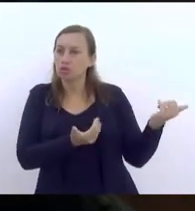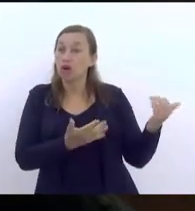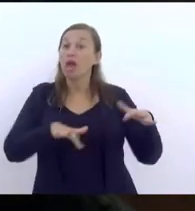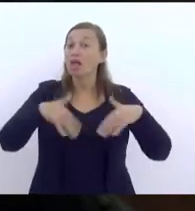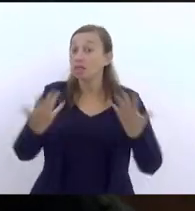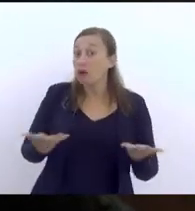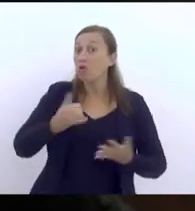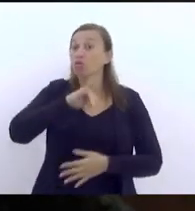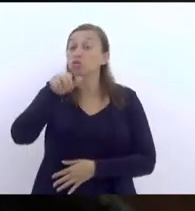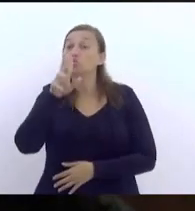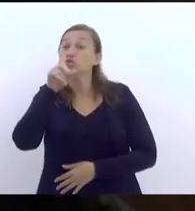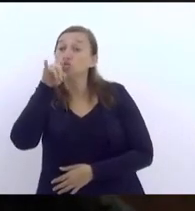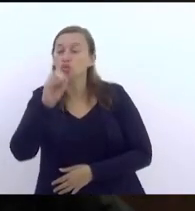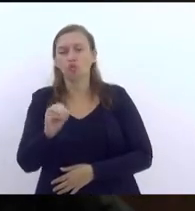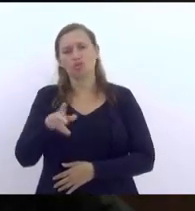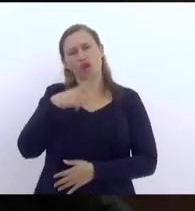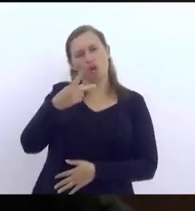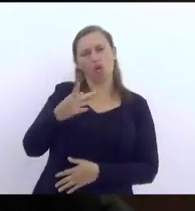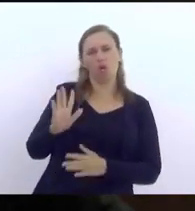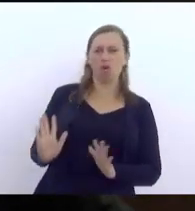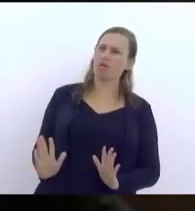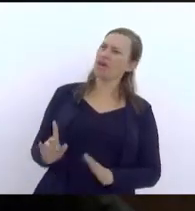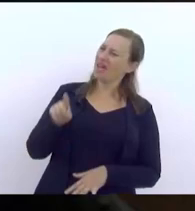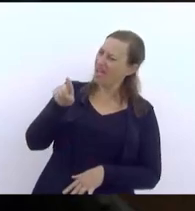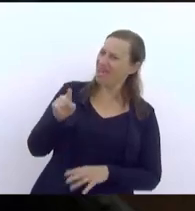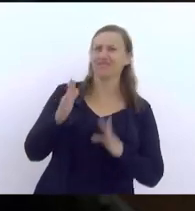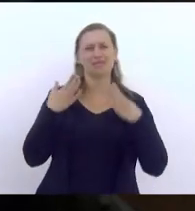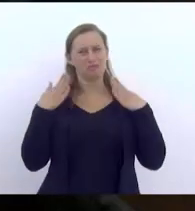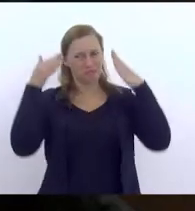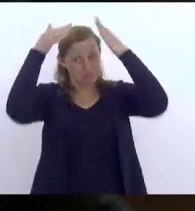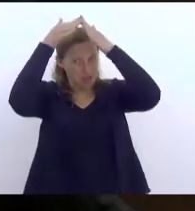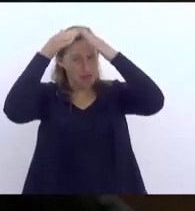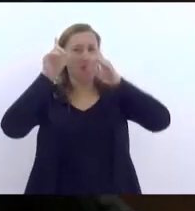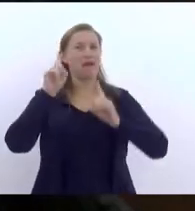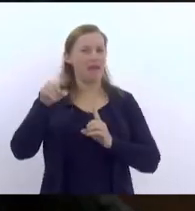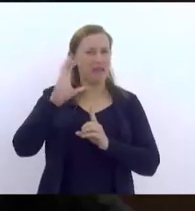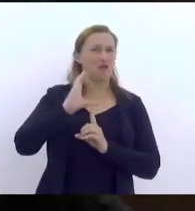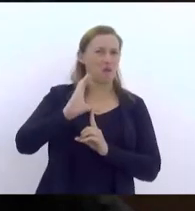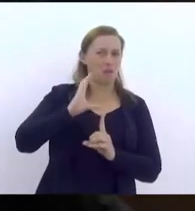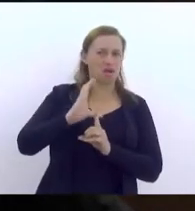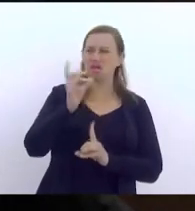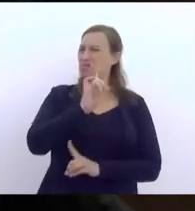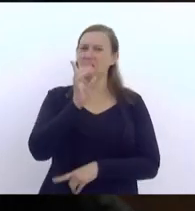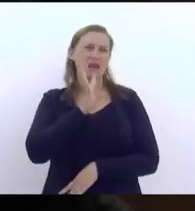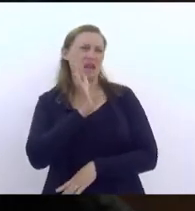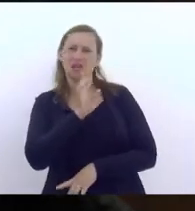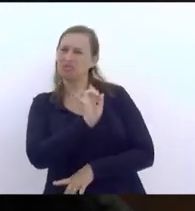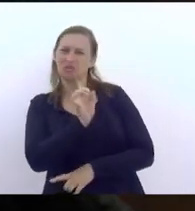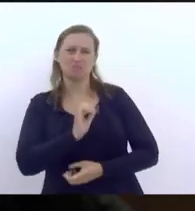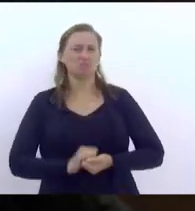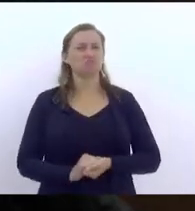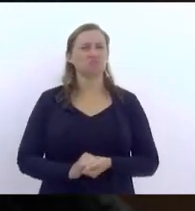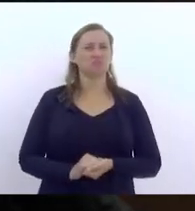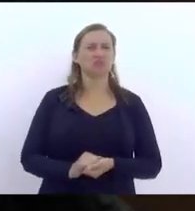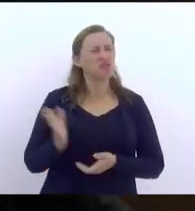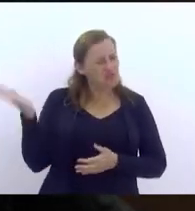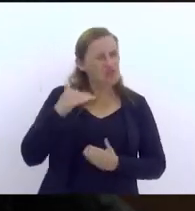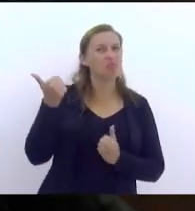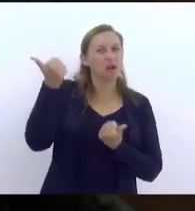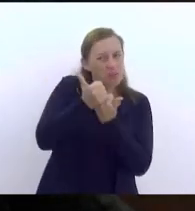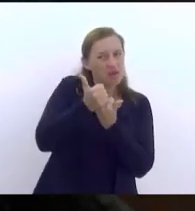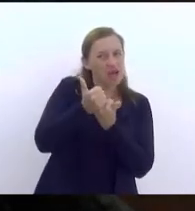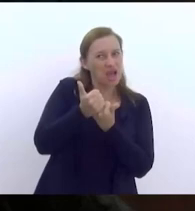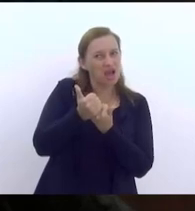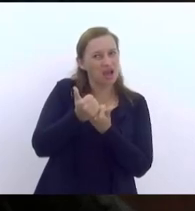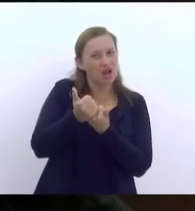Júlio disse, olha, esse Papa é comunista, ele não é legal, não. Vamos apoiar o